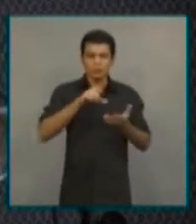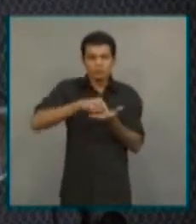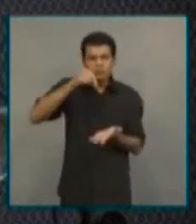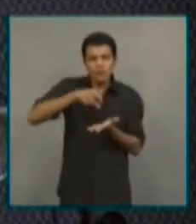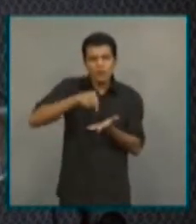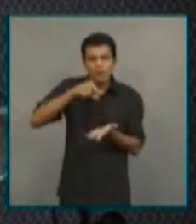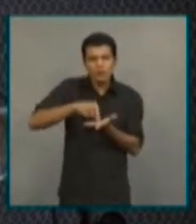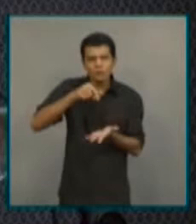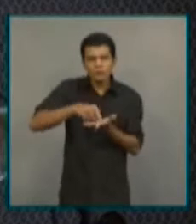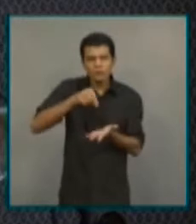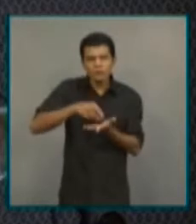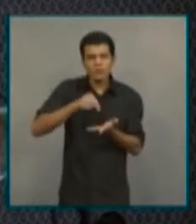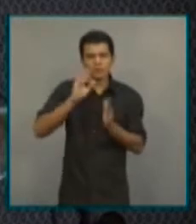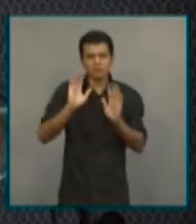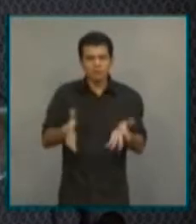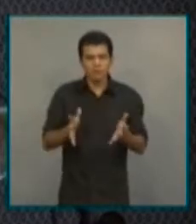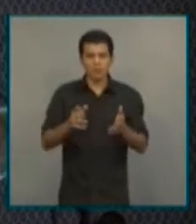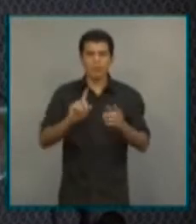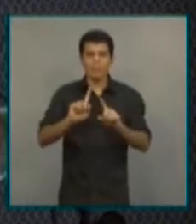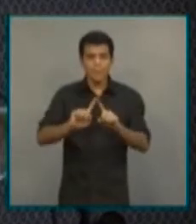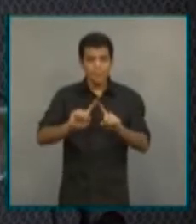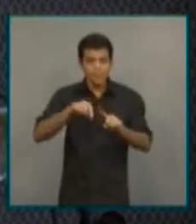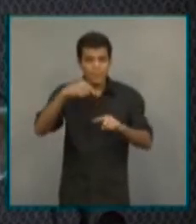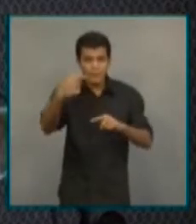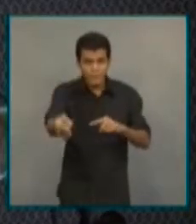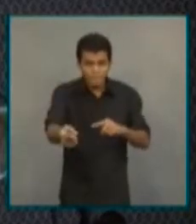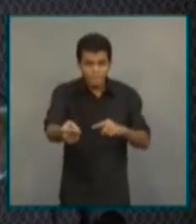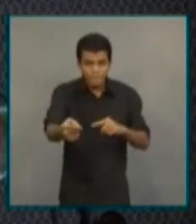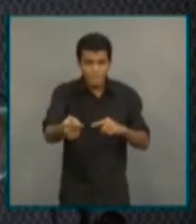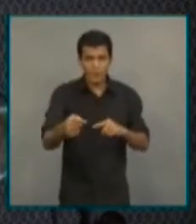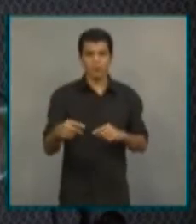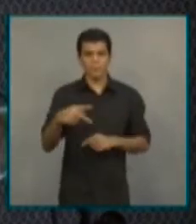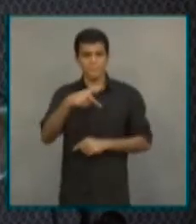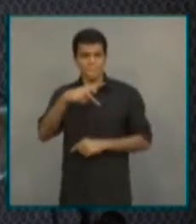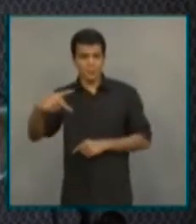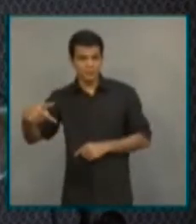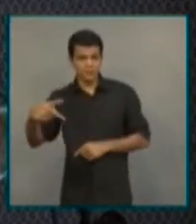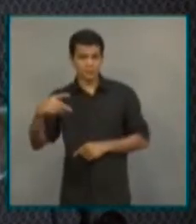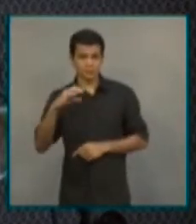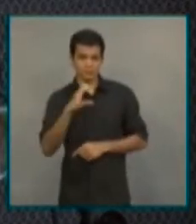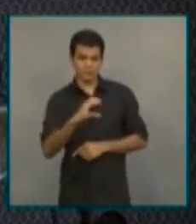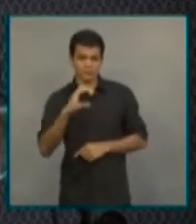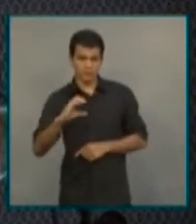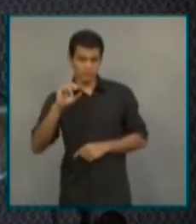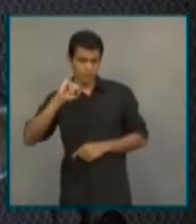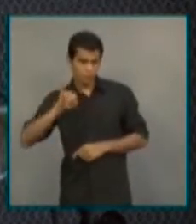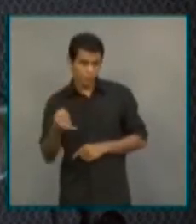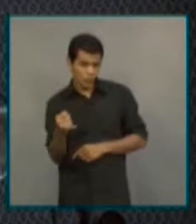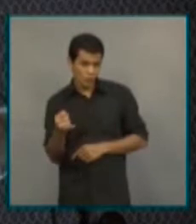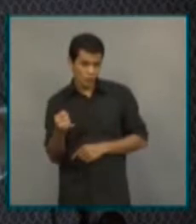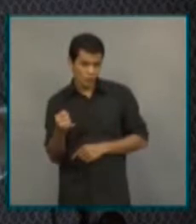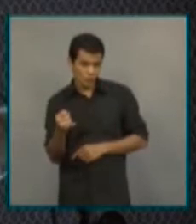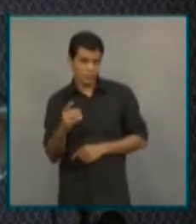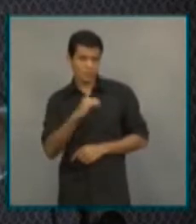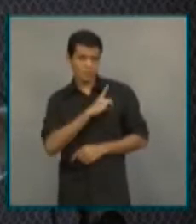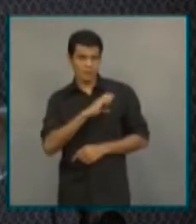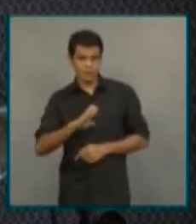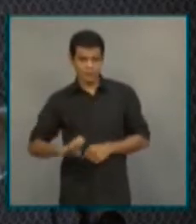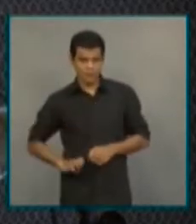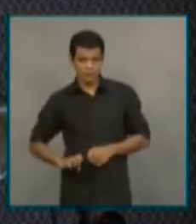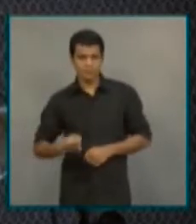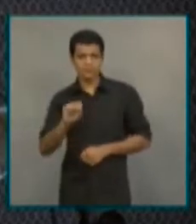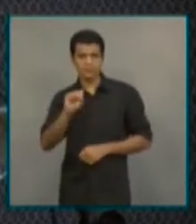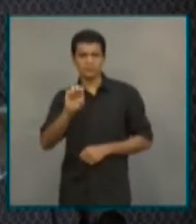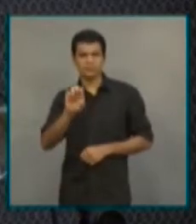passada. Em seguida, o presidente da CCJ, deputado Sérgio Aguiar, nomeado no momento para ser o mediador